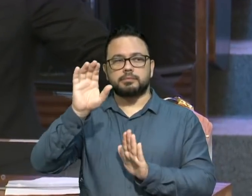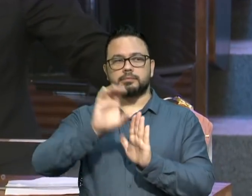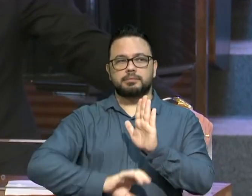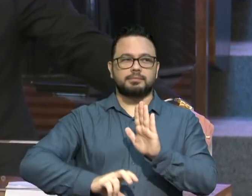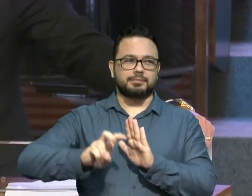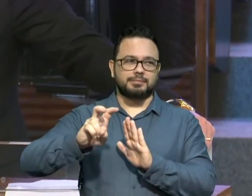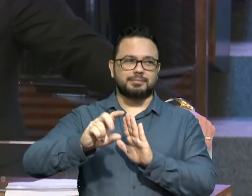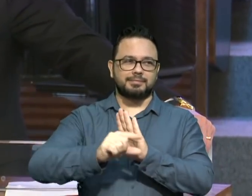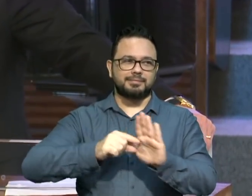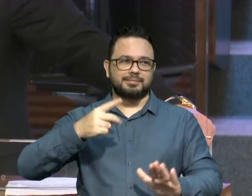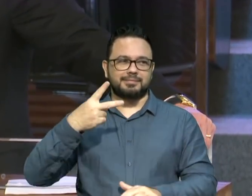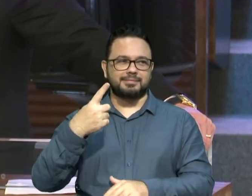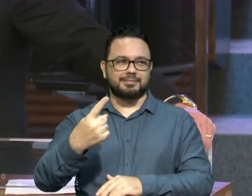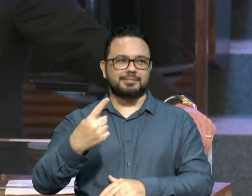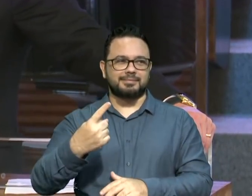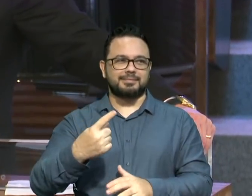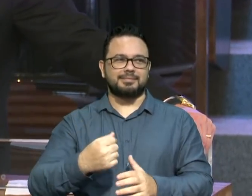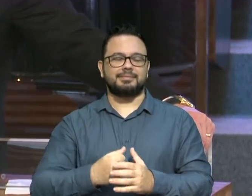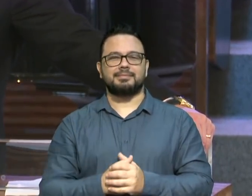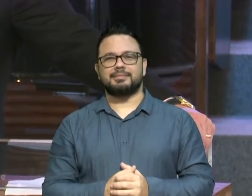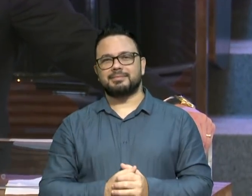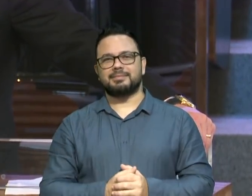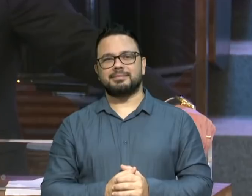5:21 diz assim